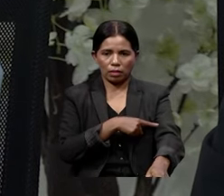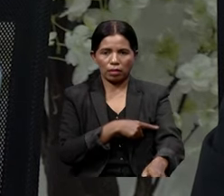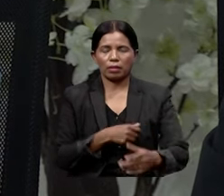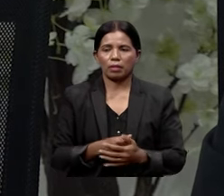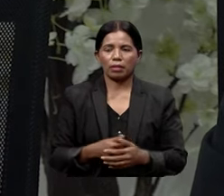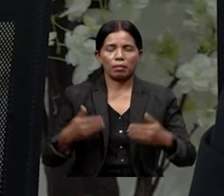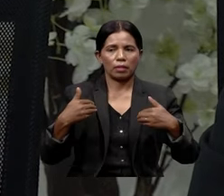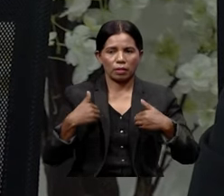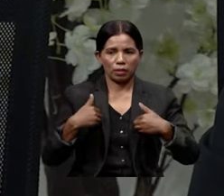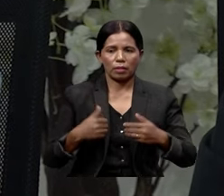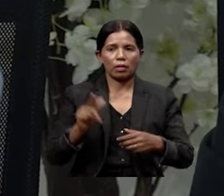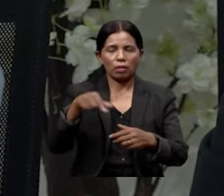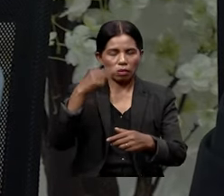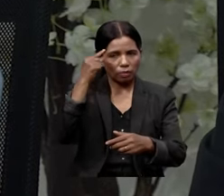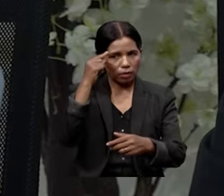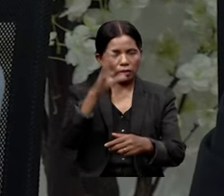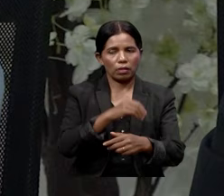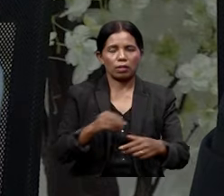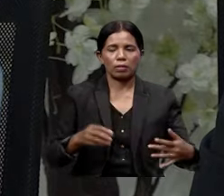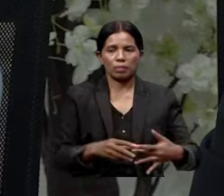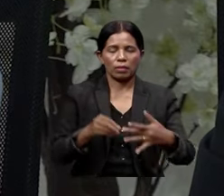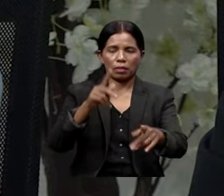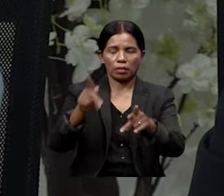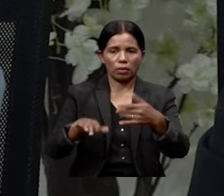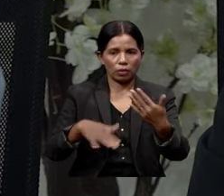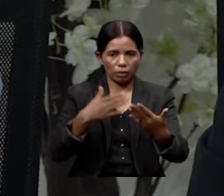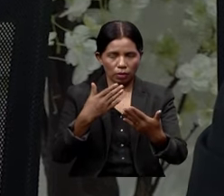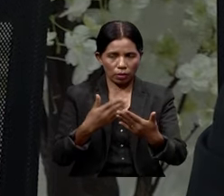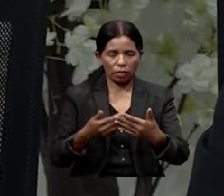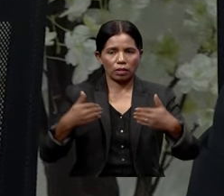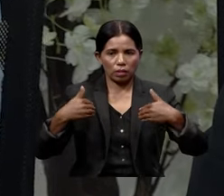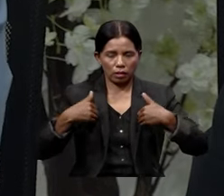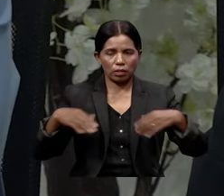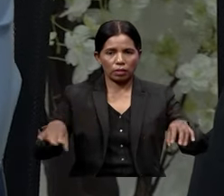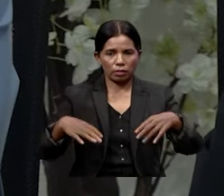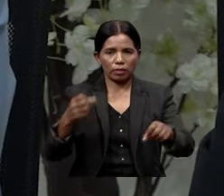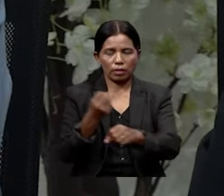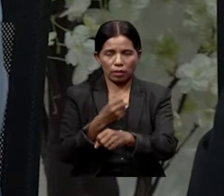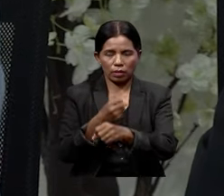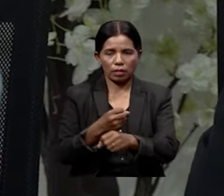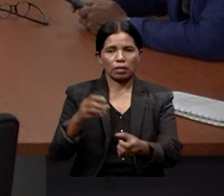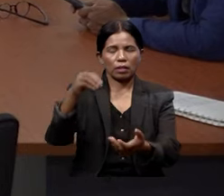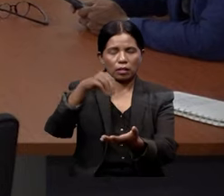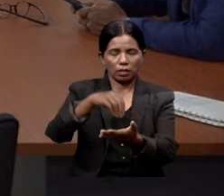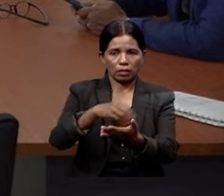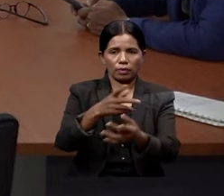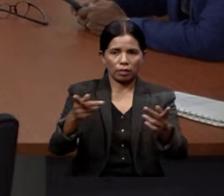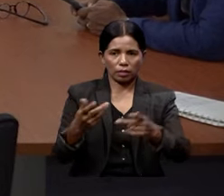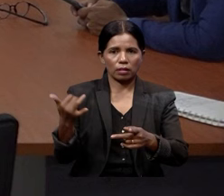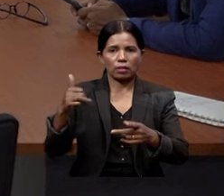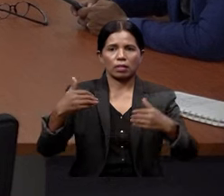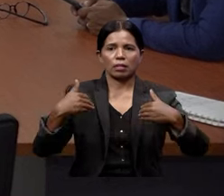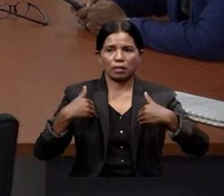que ia governo liu entidades nebe relevante ia um esforço a tu restaura condição ser nebe que